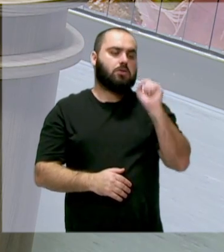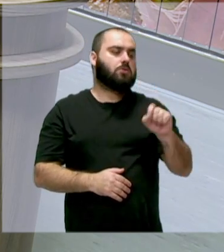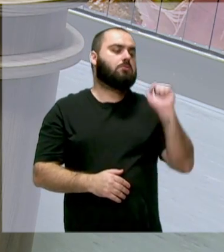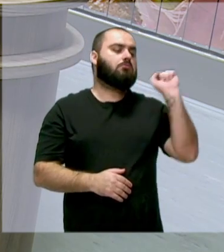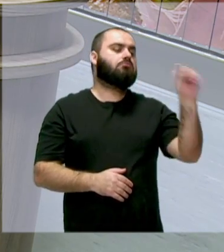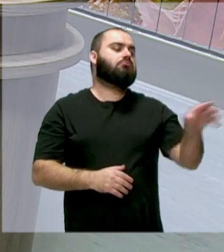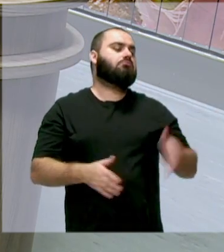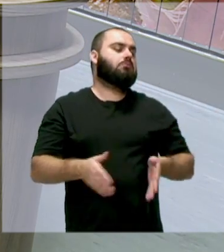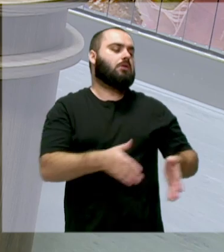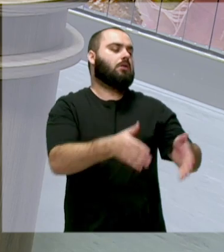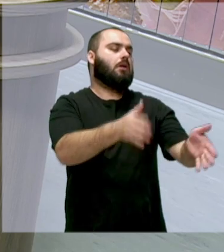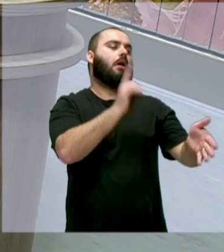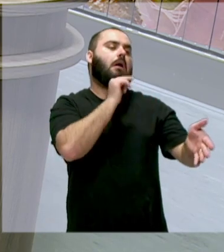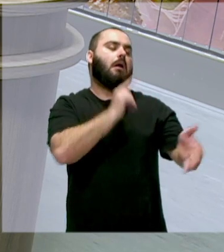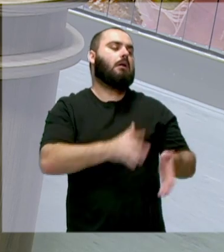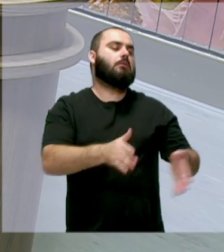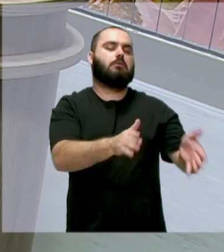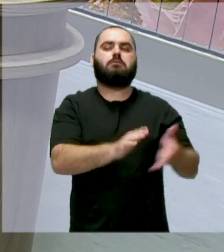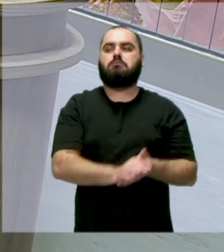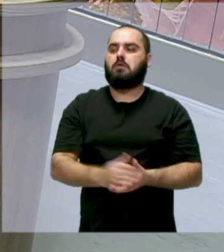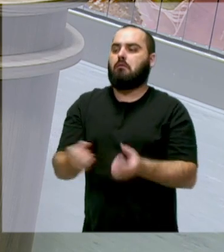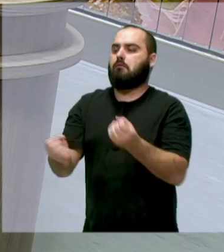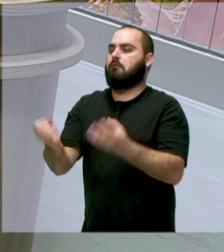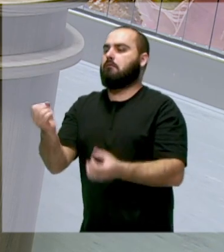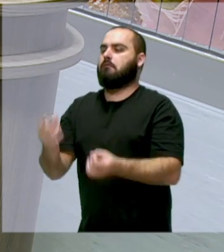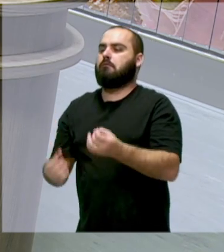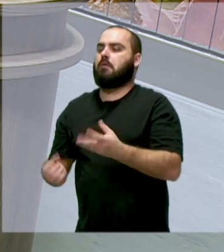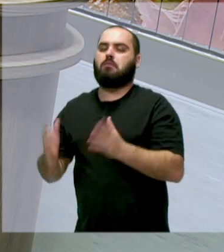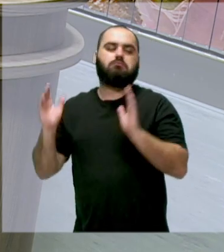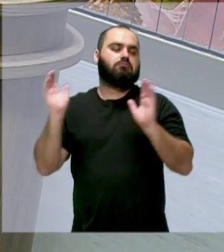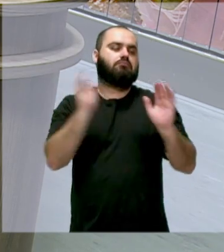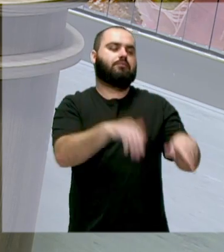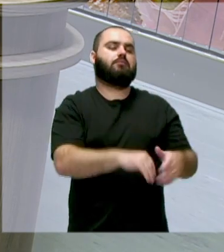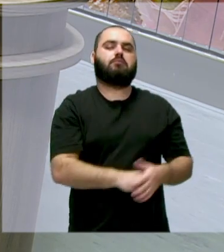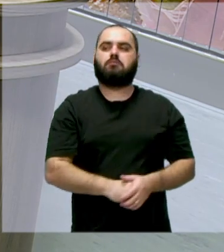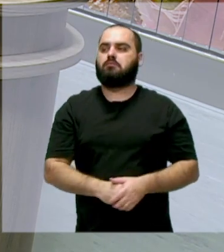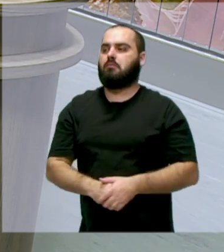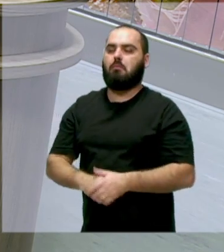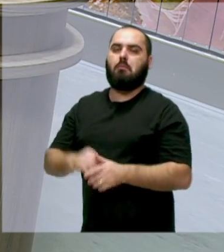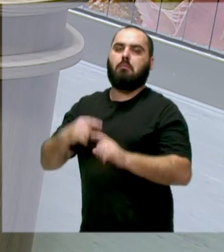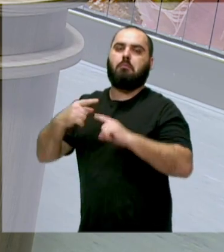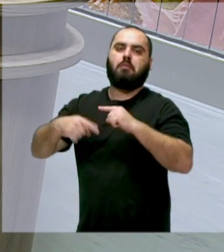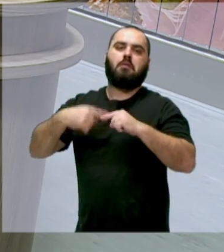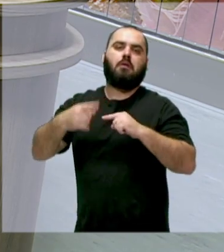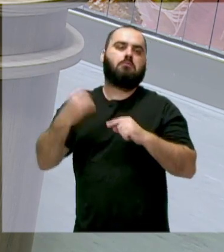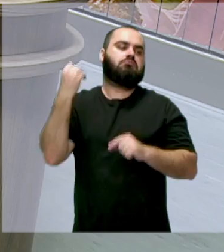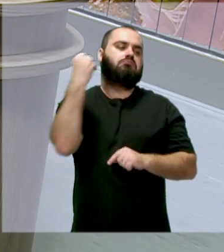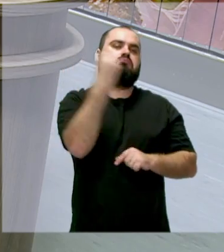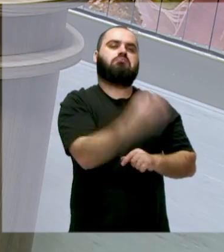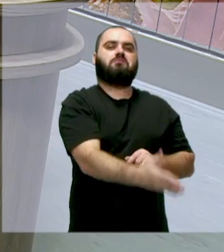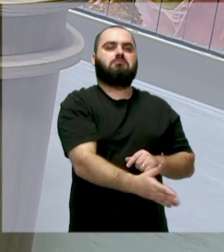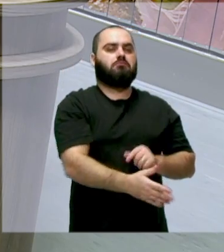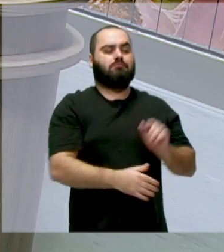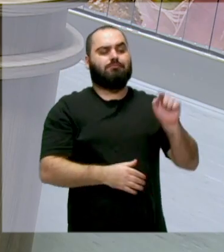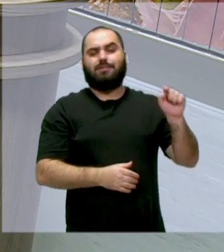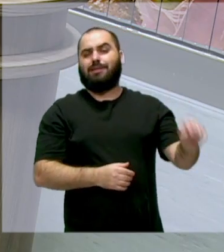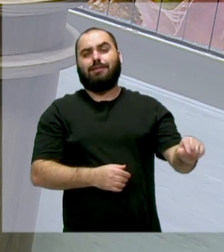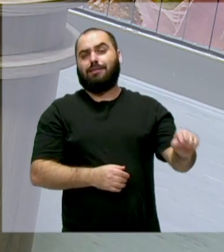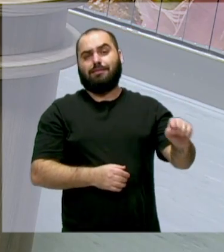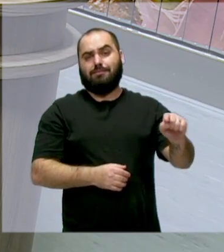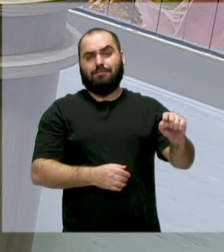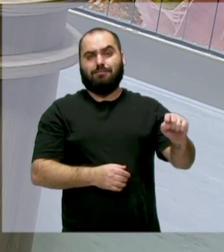ou descarta um fogão no rio, joga um pneu dentro do rio, aquilo ali é certo para ela. E para a mudança dela ali é muito